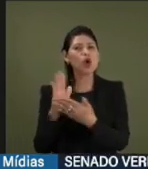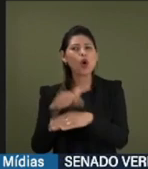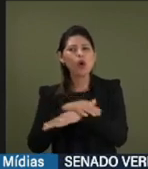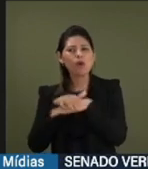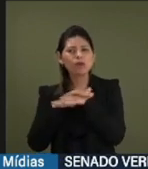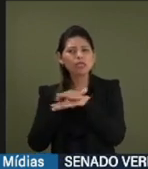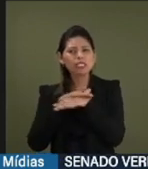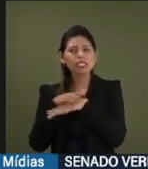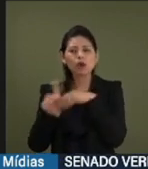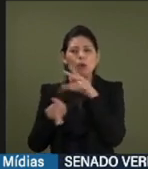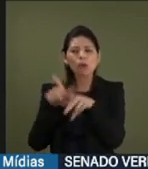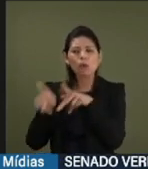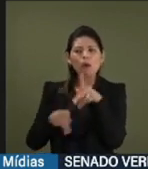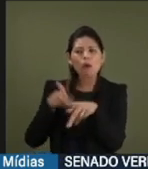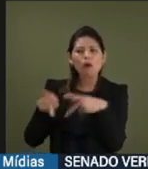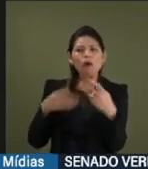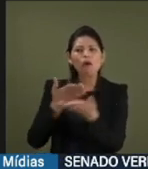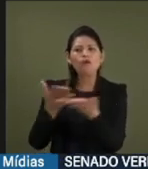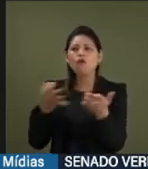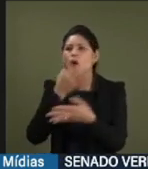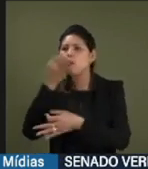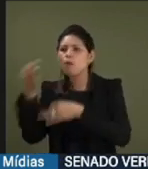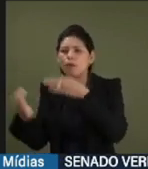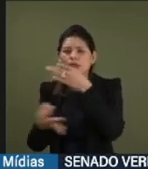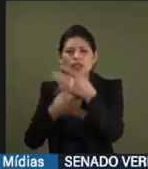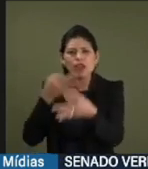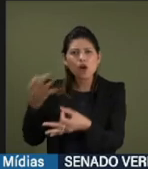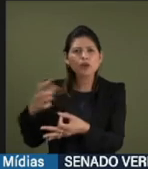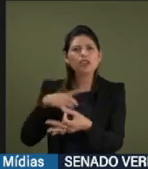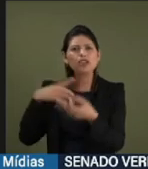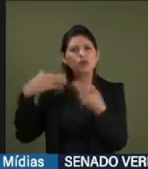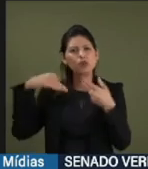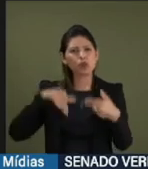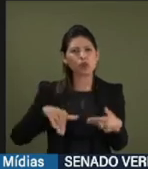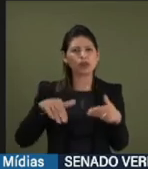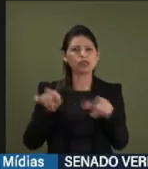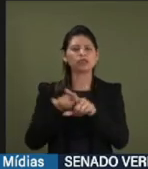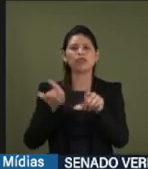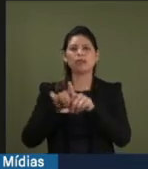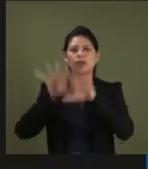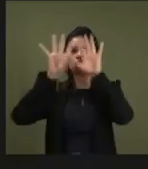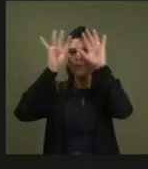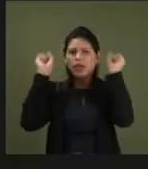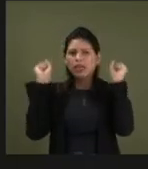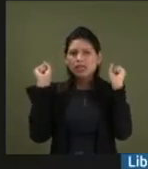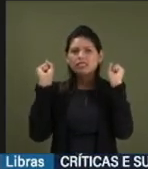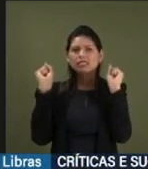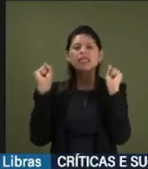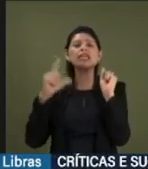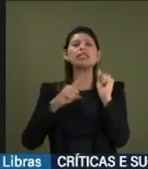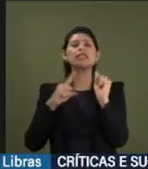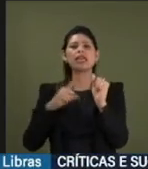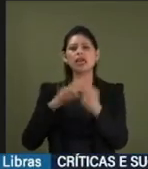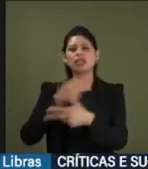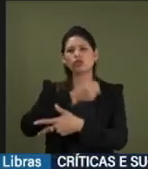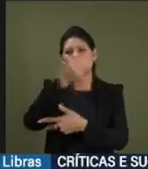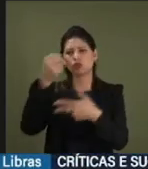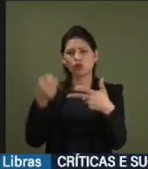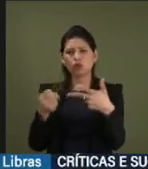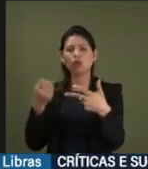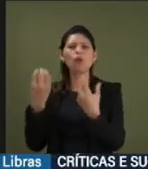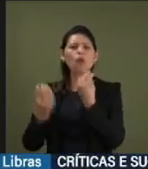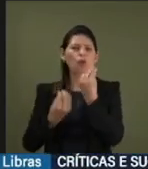A opinião que elas têm do Congresso e do STF estão morrendo abraçados juntos. Essas duas instituições que